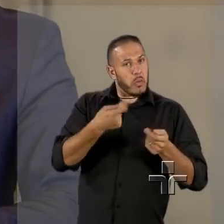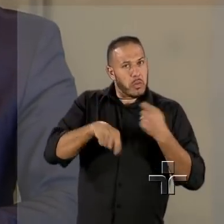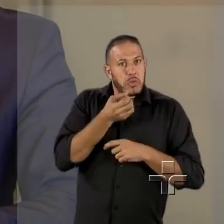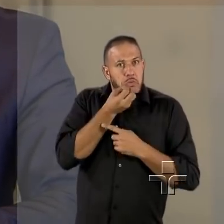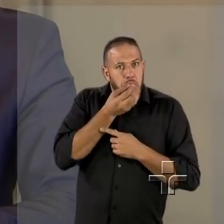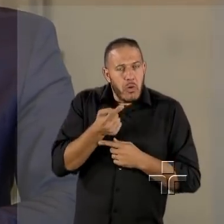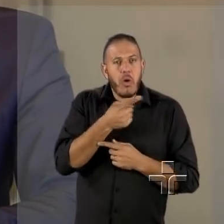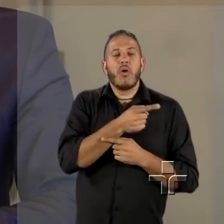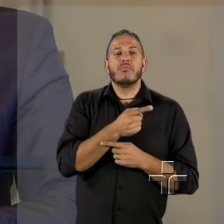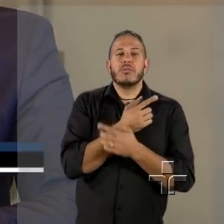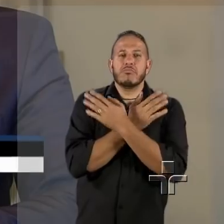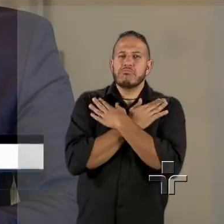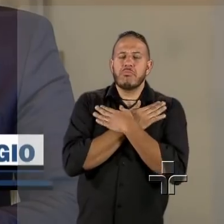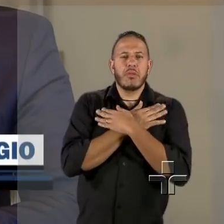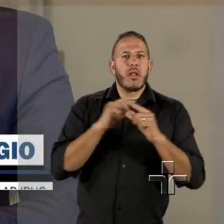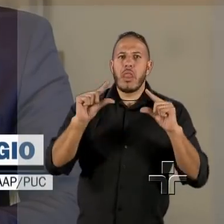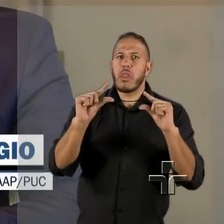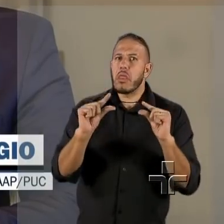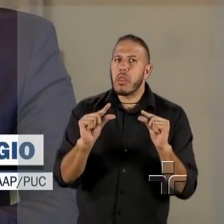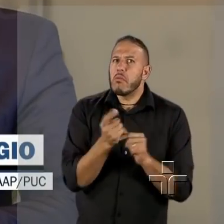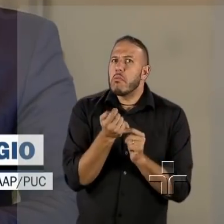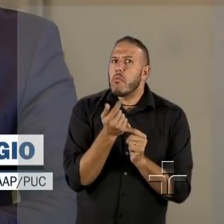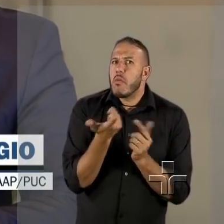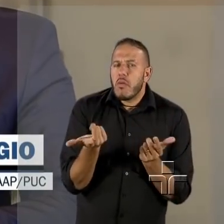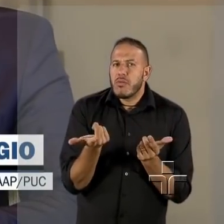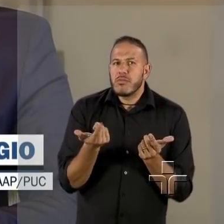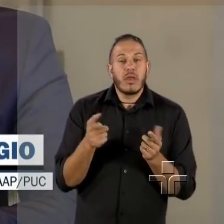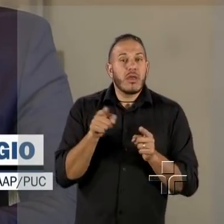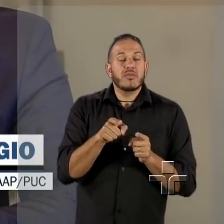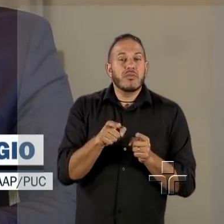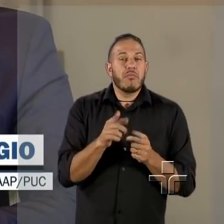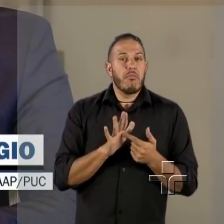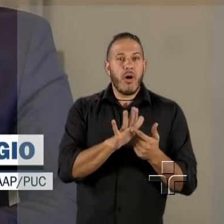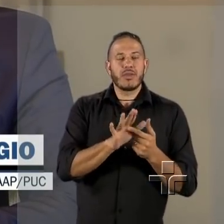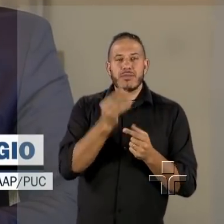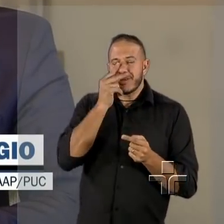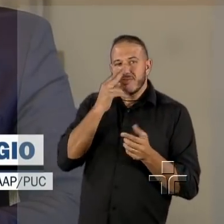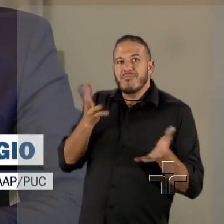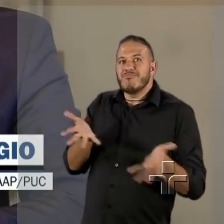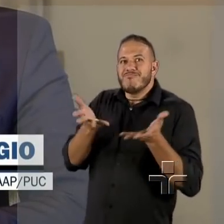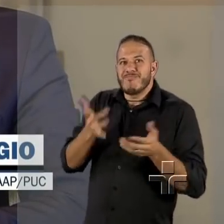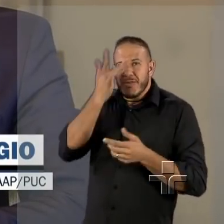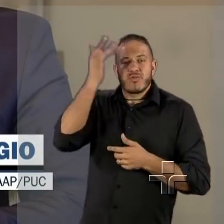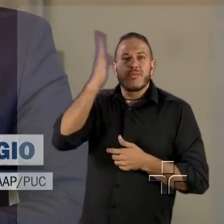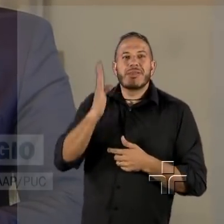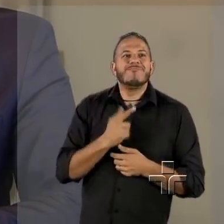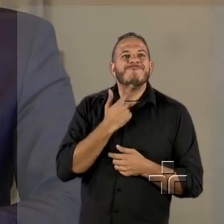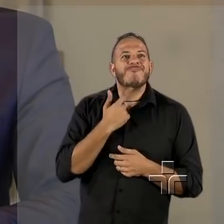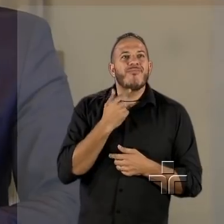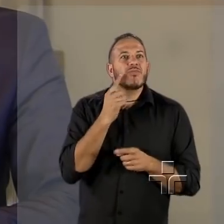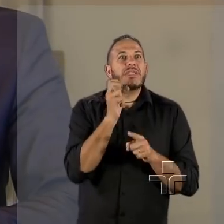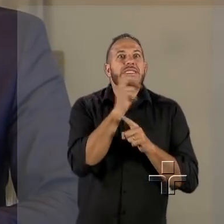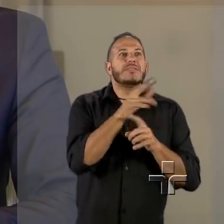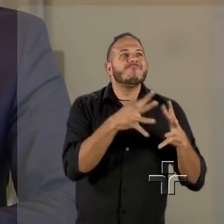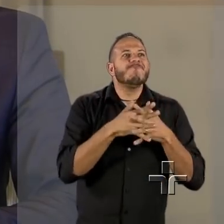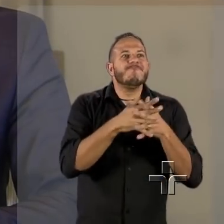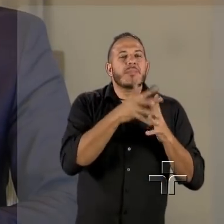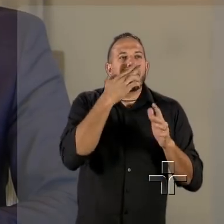e como isso irá acontecer, disse o prefeito de Nova York, Bill de Blasio. Hoje, o presidente Donald Trump